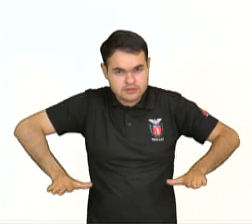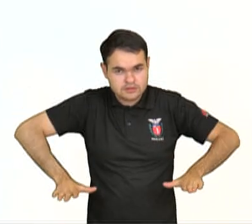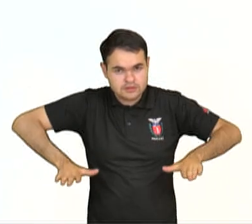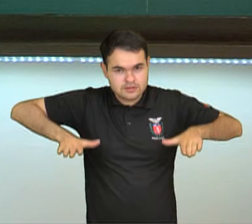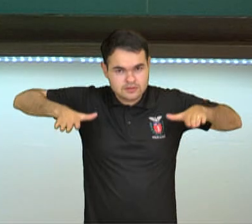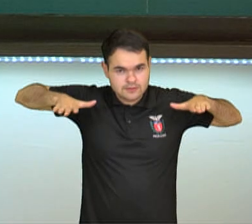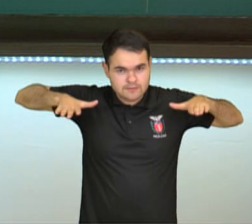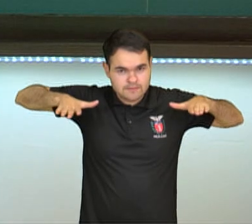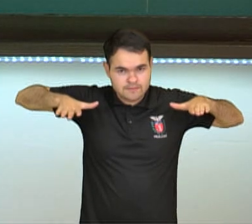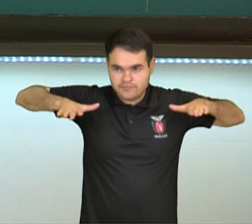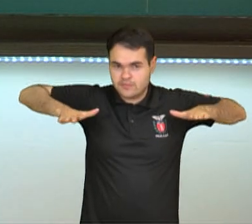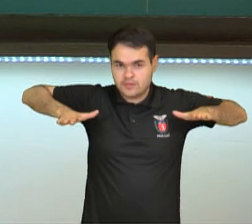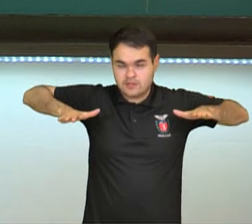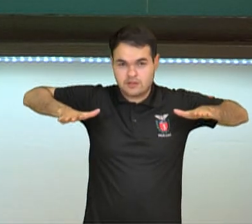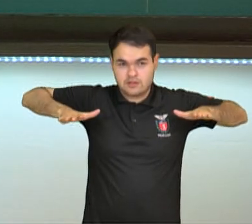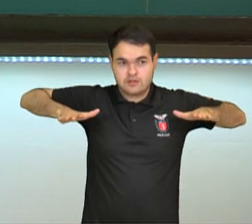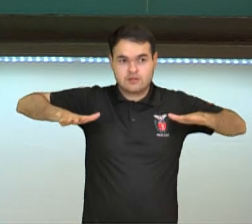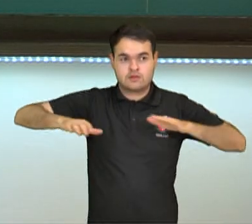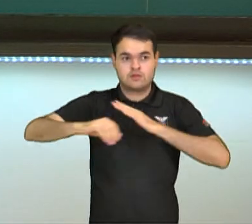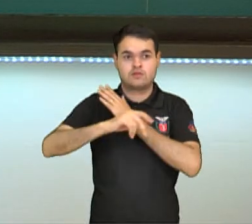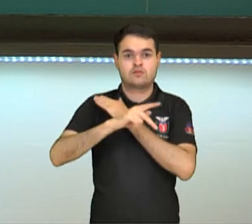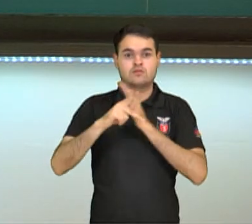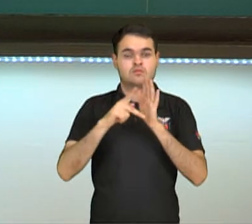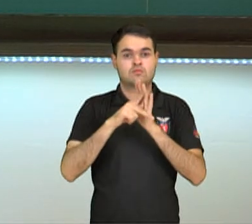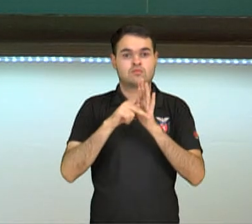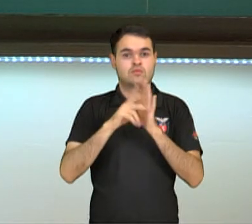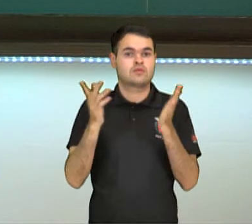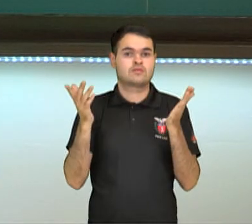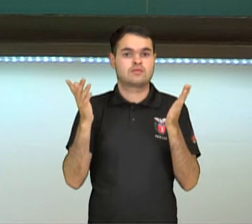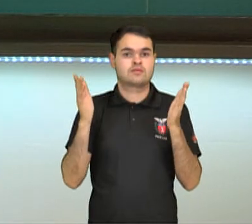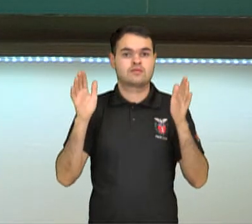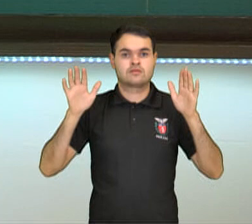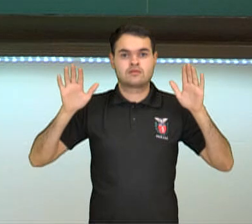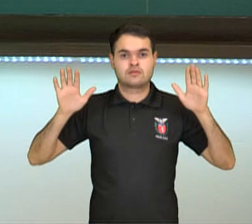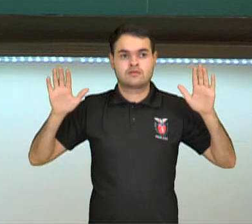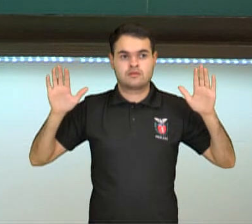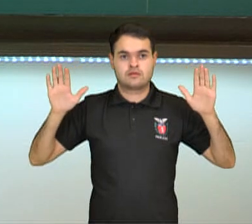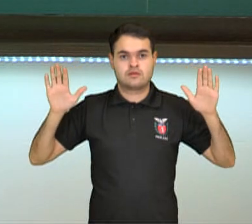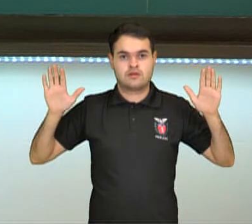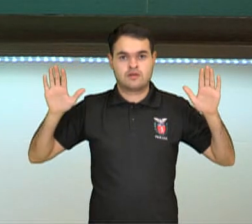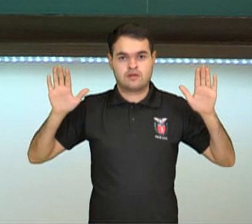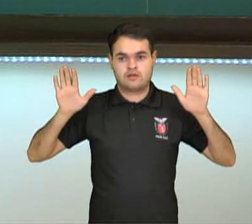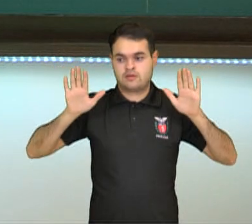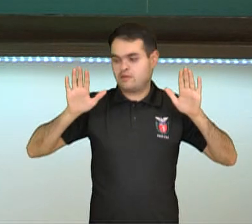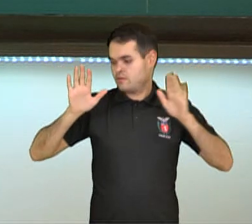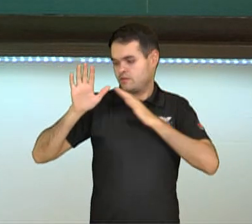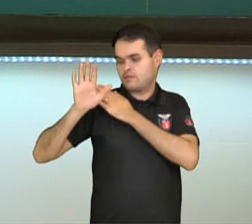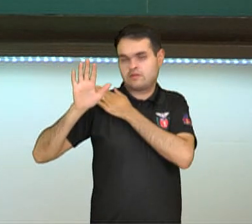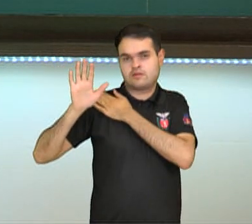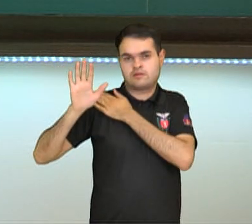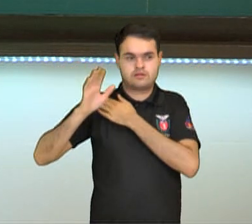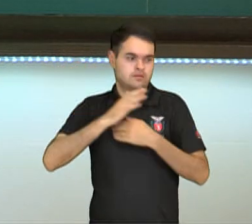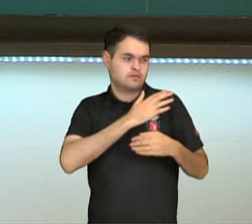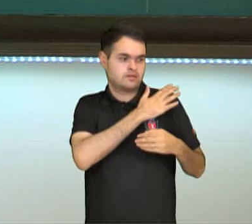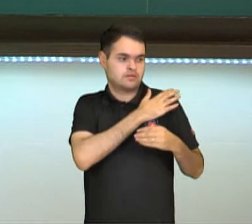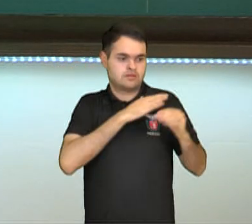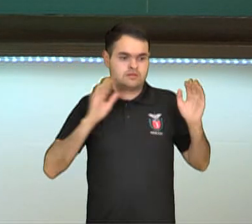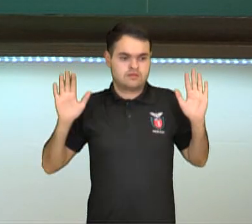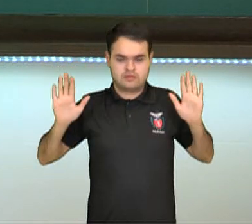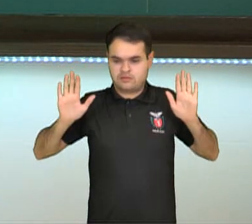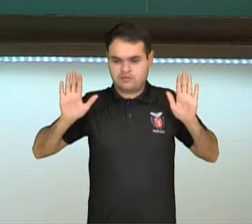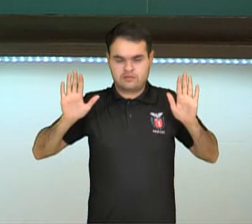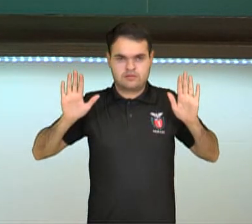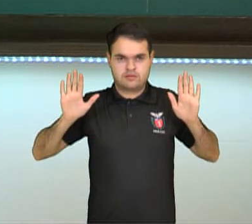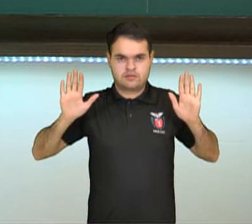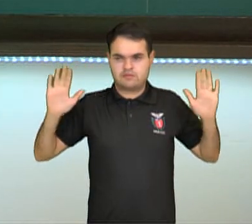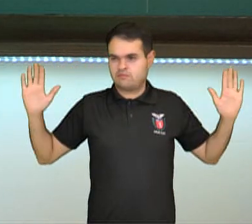tá? Então quando eu me apoio no chão, eu não vou pôr a mão lá aberta lá. Eu vou trazer para a largura do meu ombro,